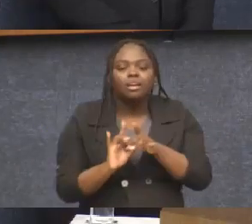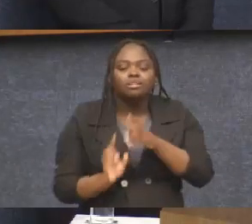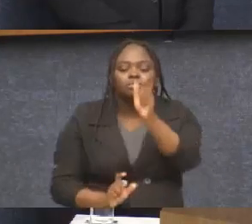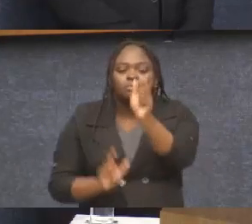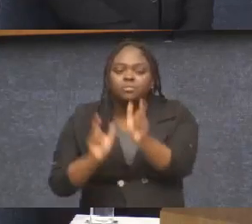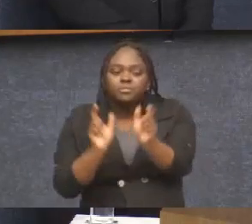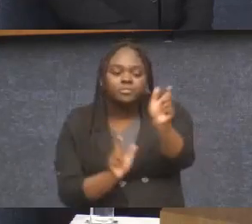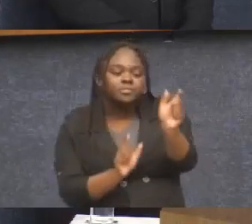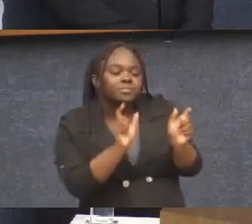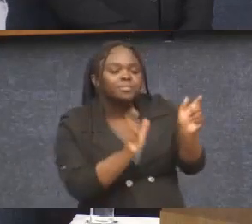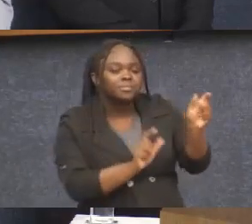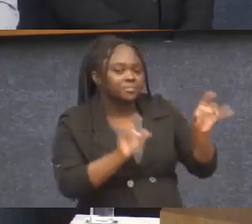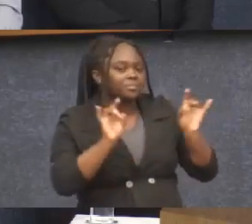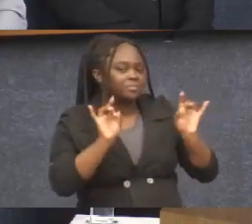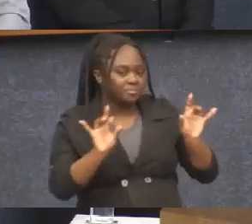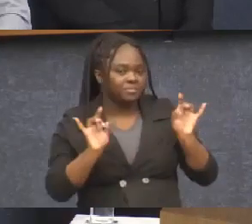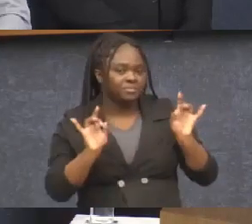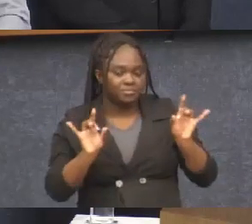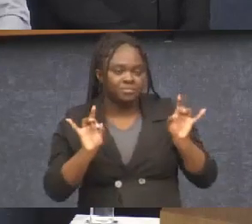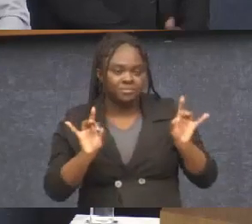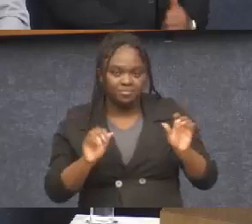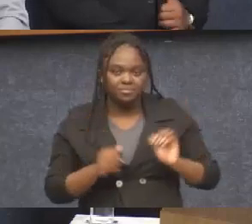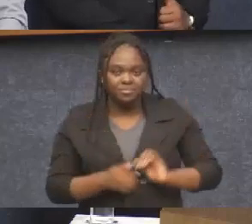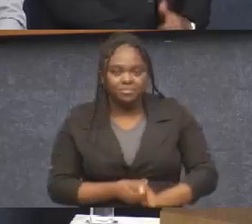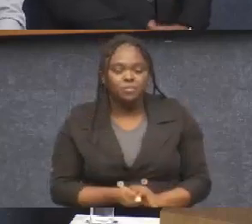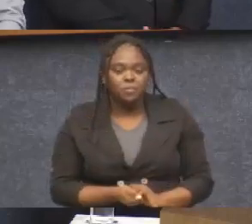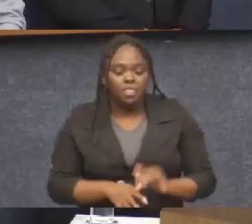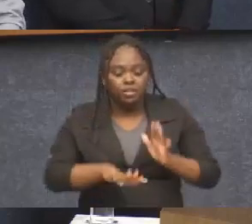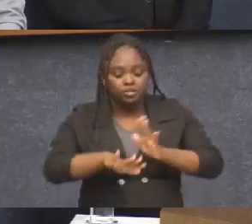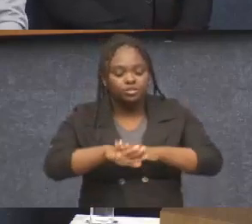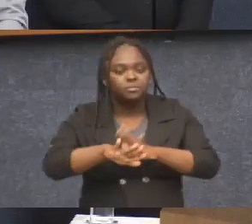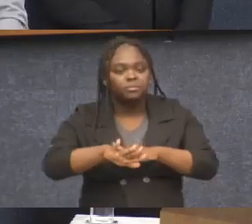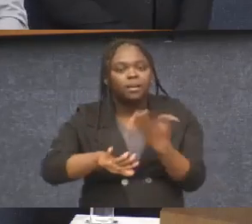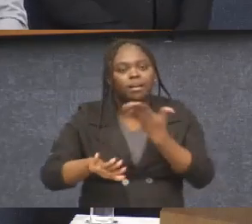pessoas especiais, de mãos amigas.